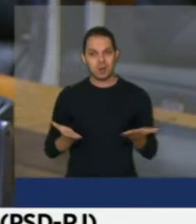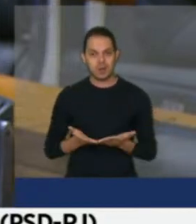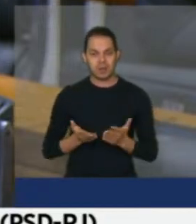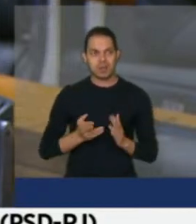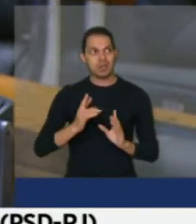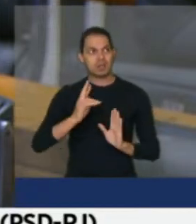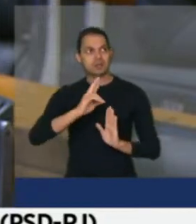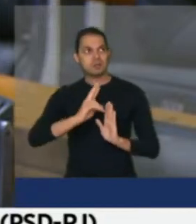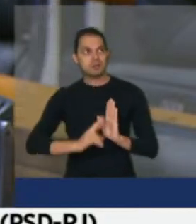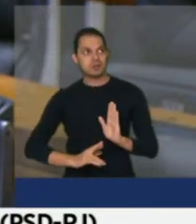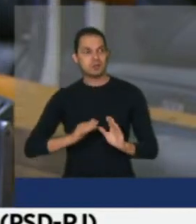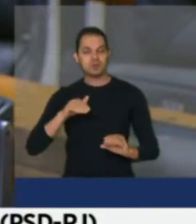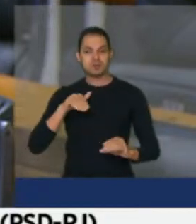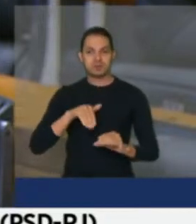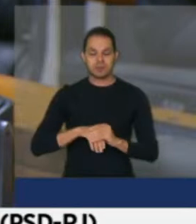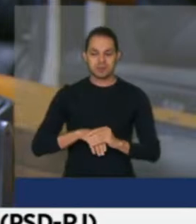relatório